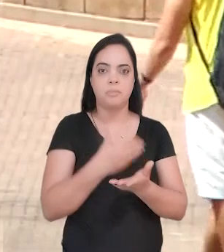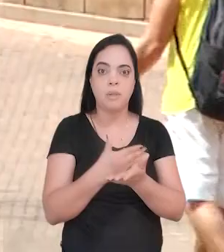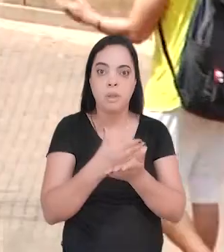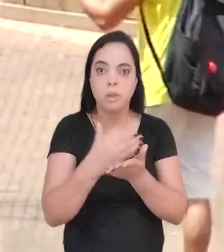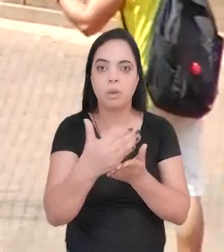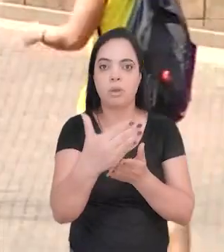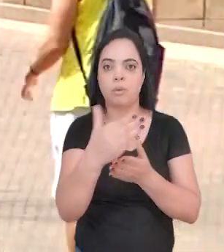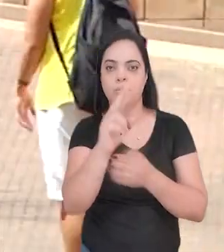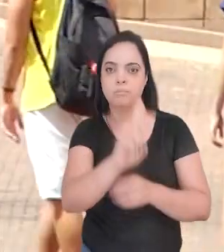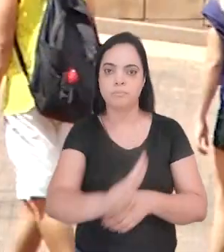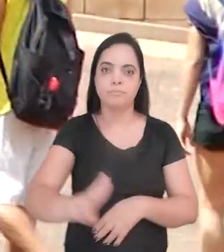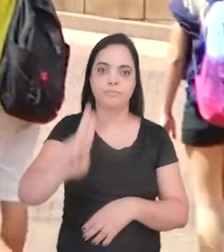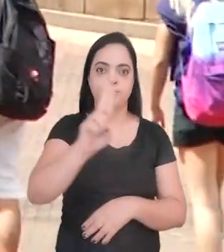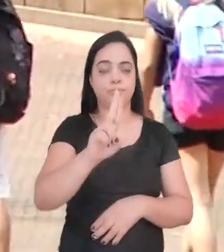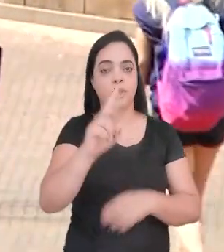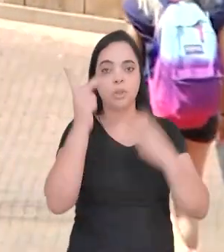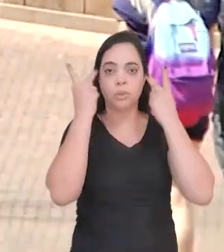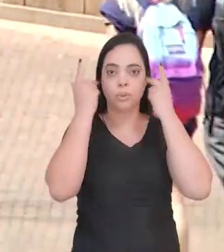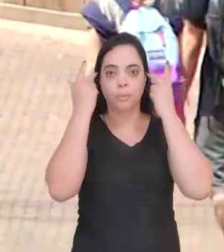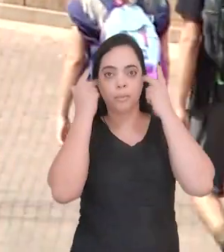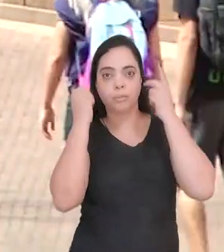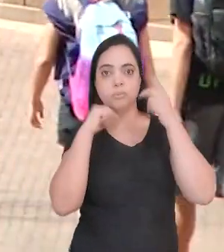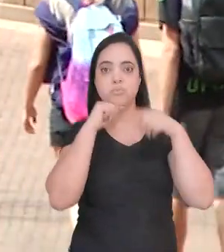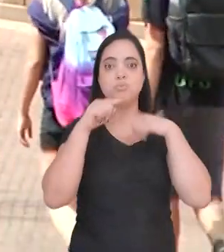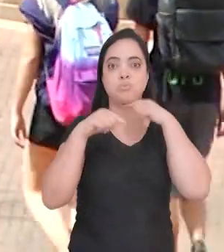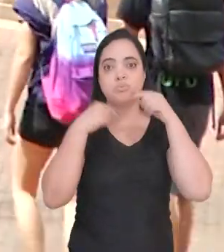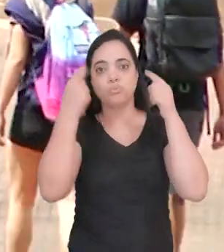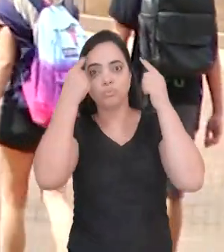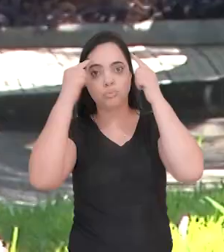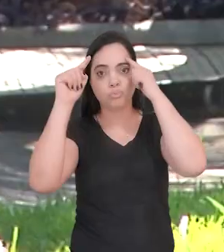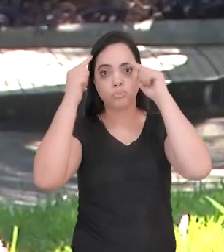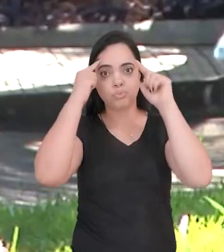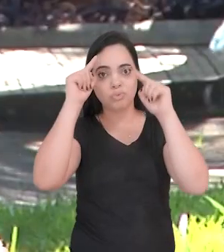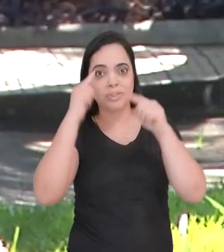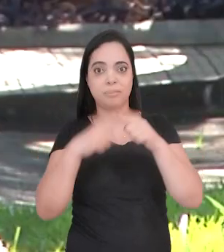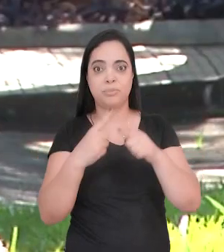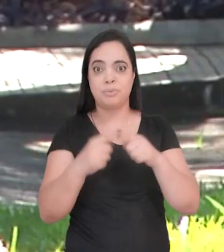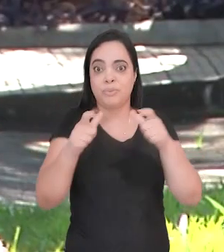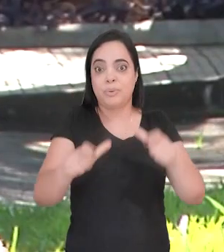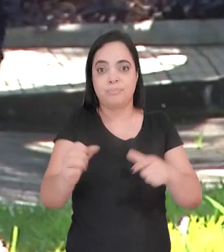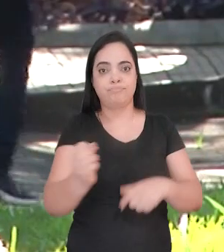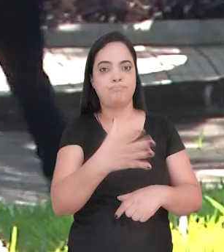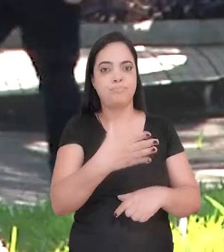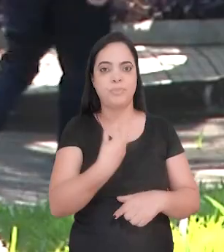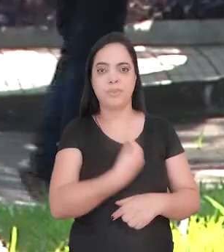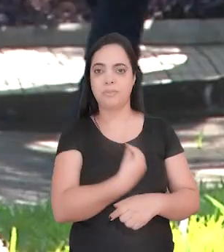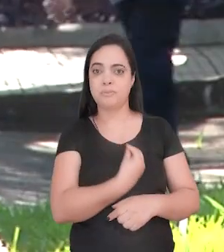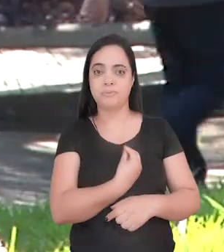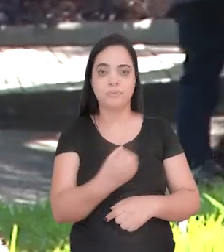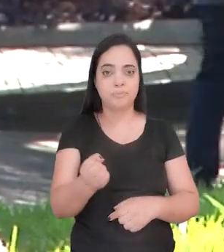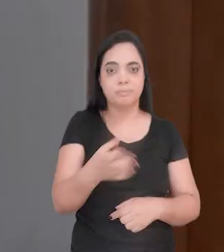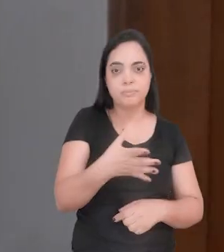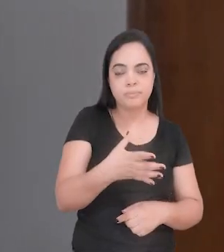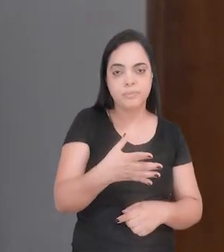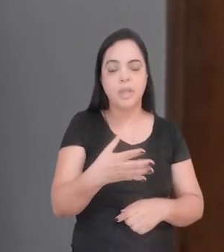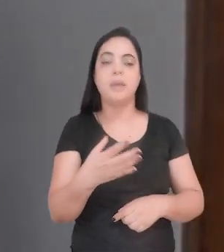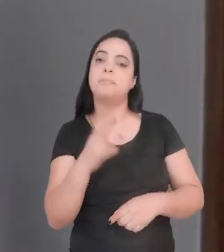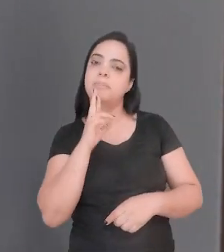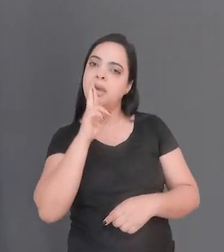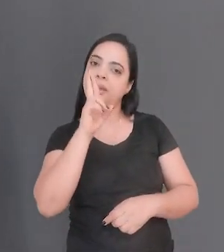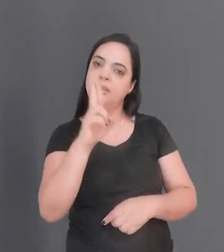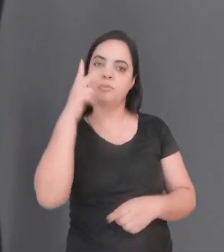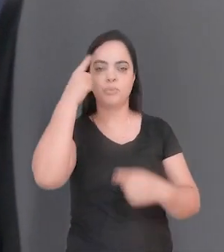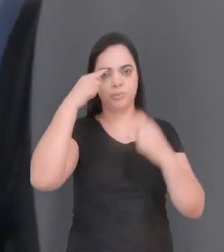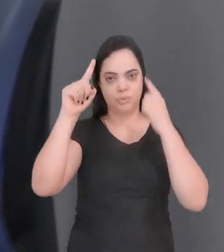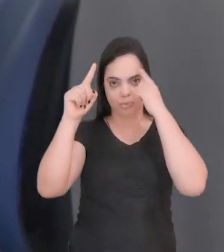ao começar em uma universidade é muito comum termos dúvidas Afinal é um novo ambiente como nova rotina e para